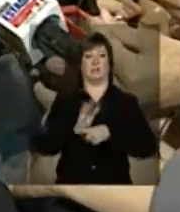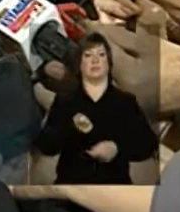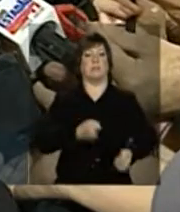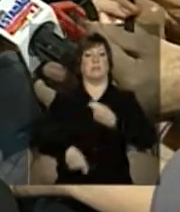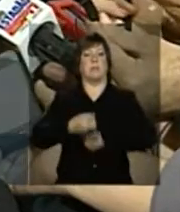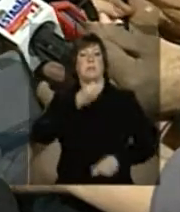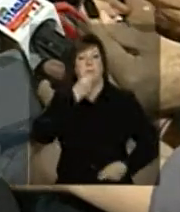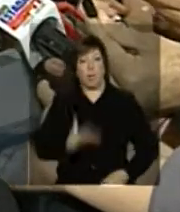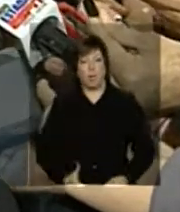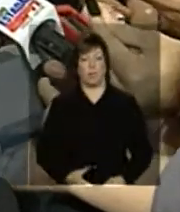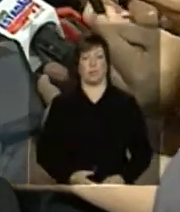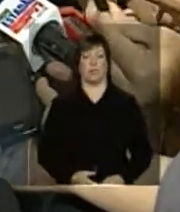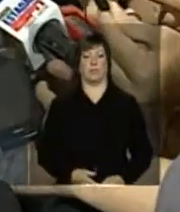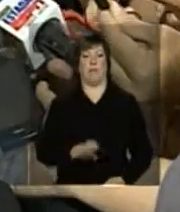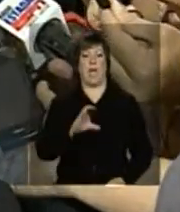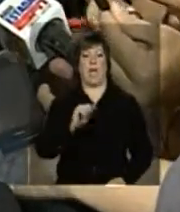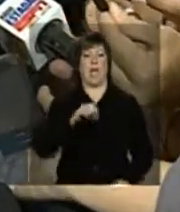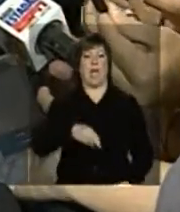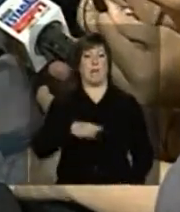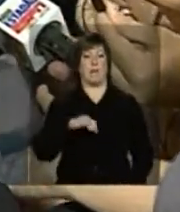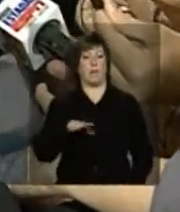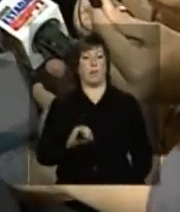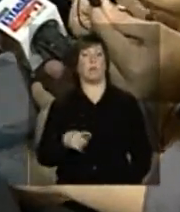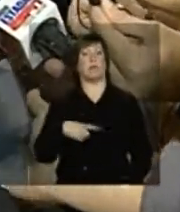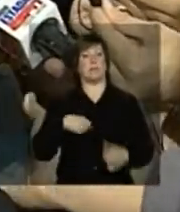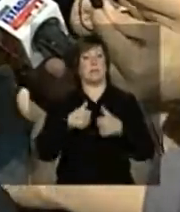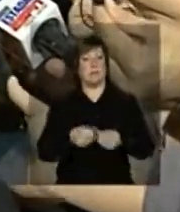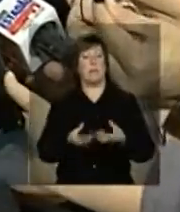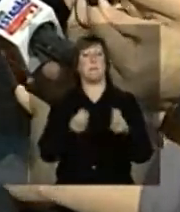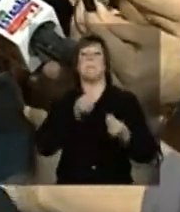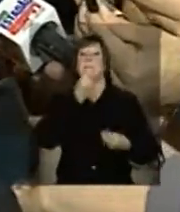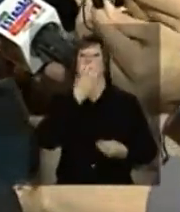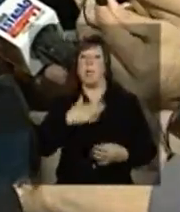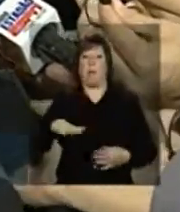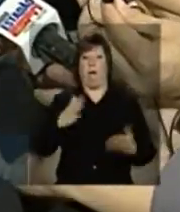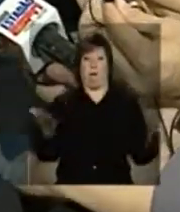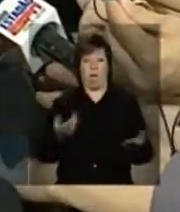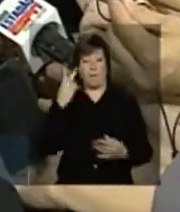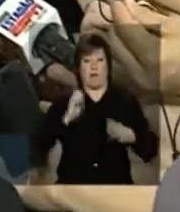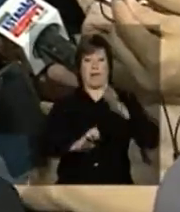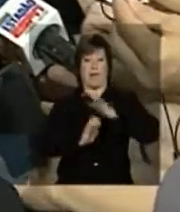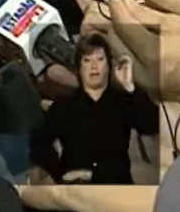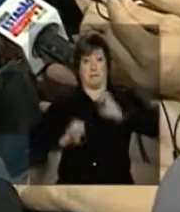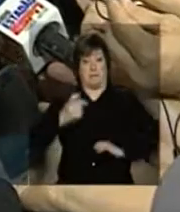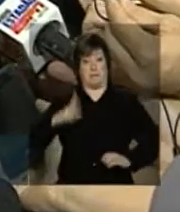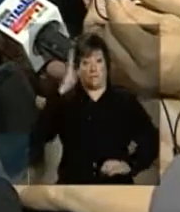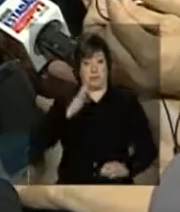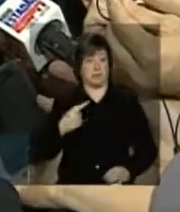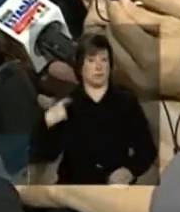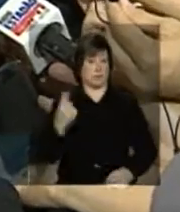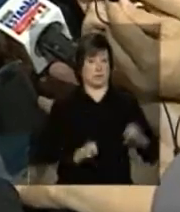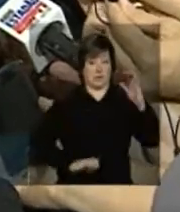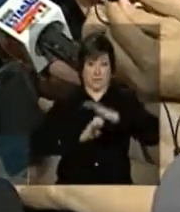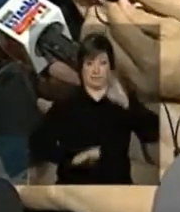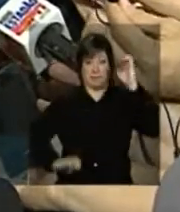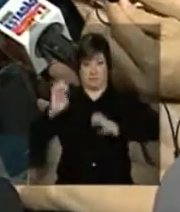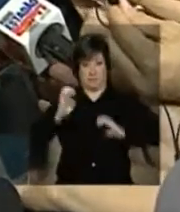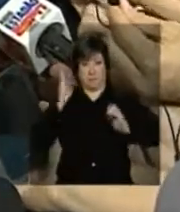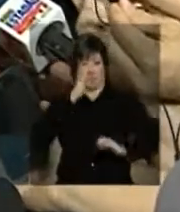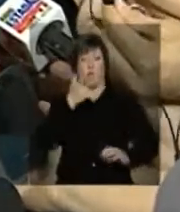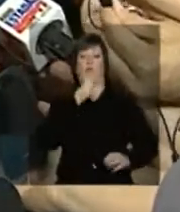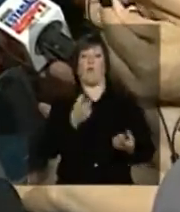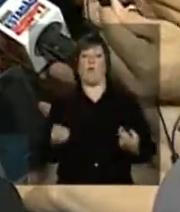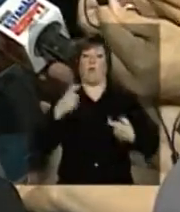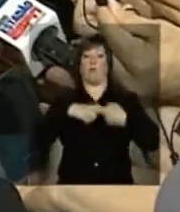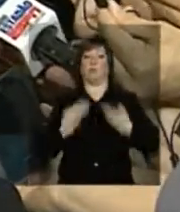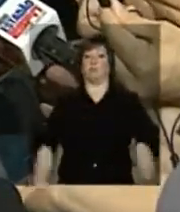economia. O câmbio está num patamar muito favorável para as empresas brasileiras. As empresas brasileiras voltaram a ser